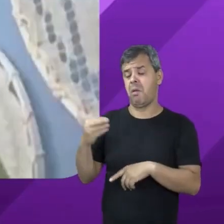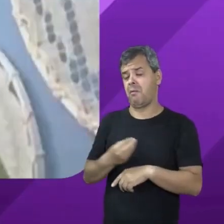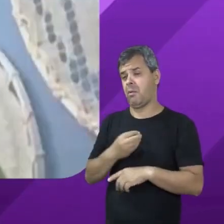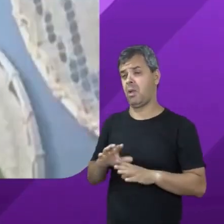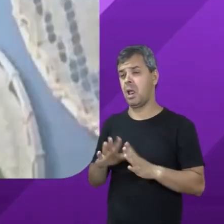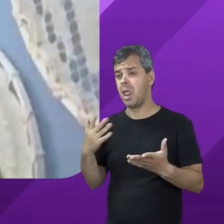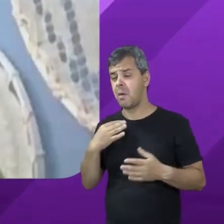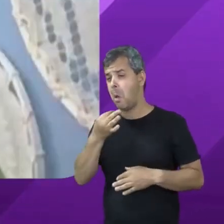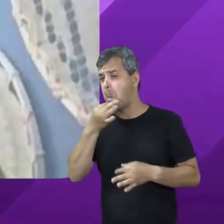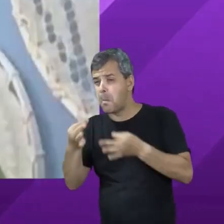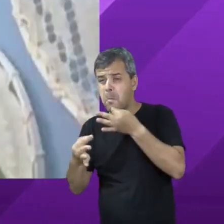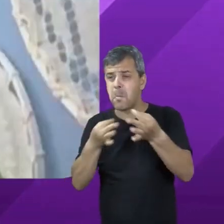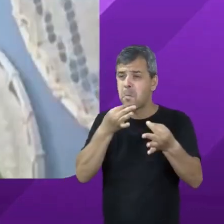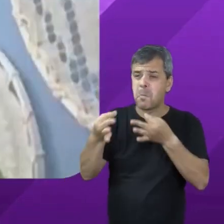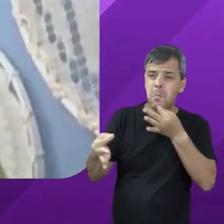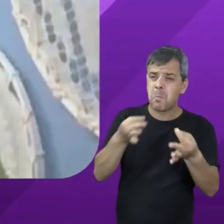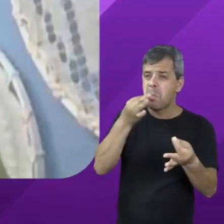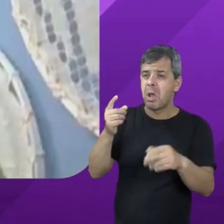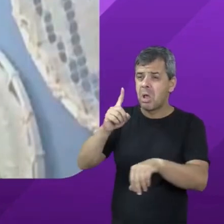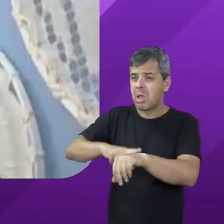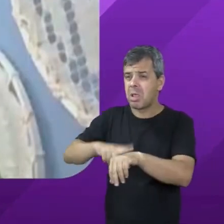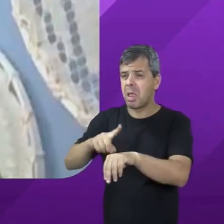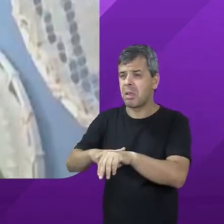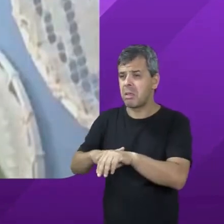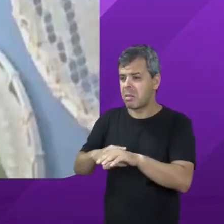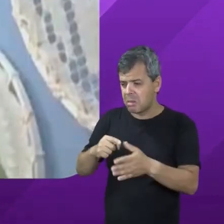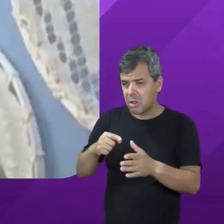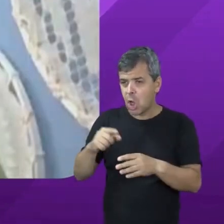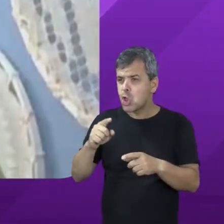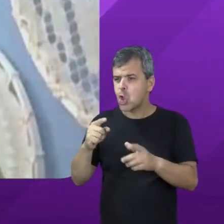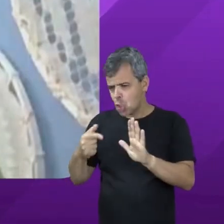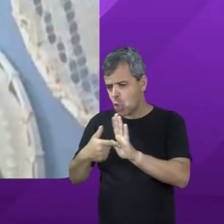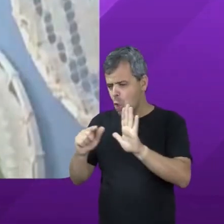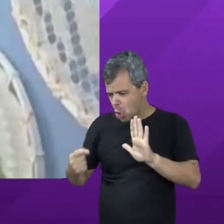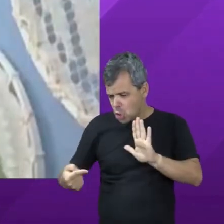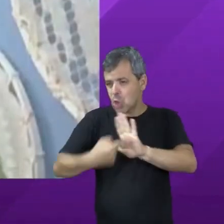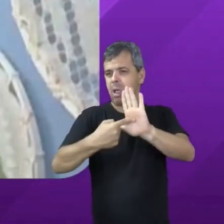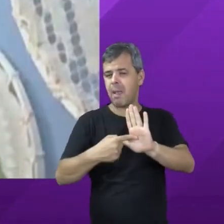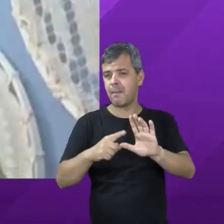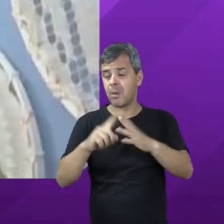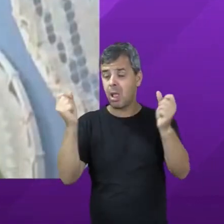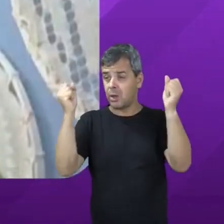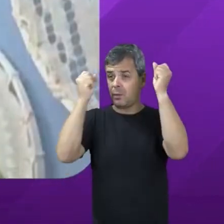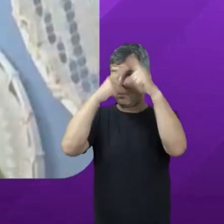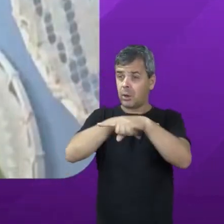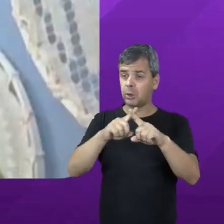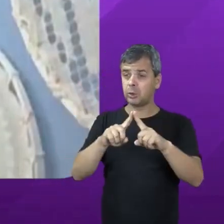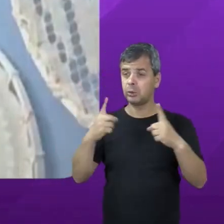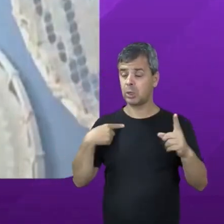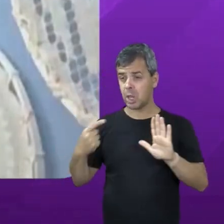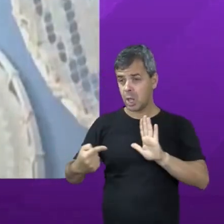potência. A narrativa é todo o tempo toda posta em xeque quando a gente denuncia. Então, daí a dificuldade